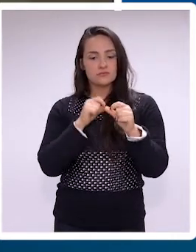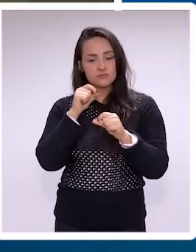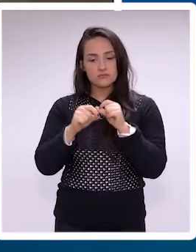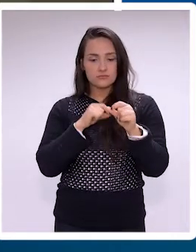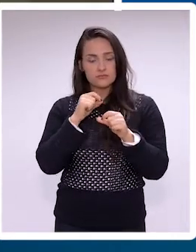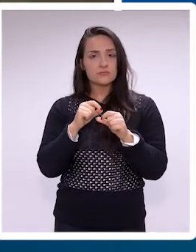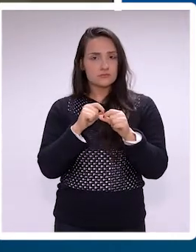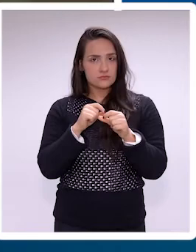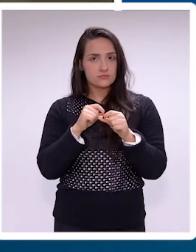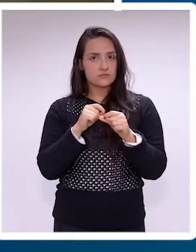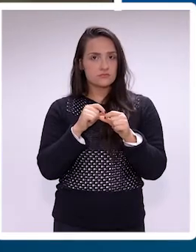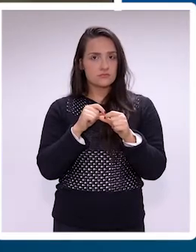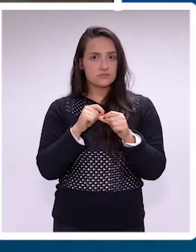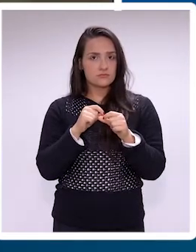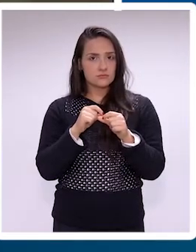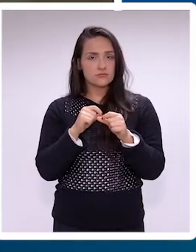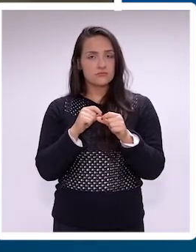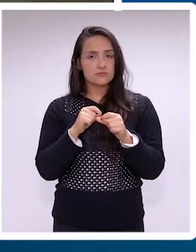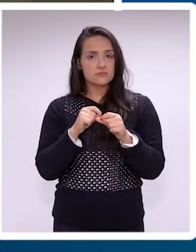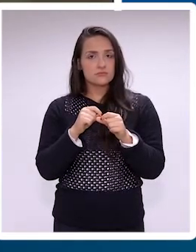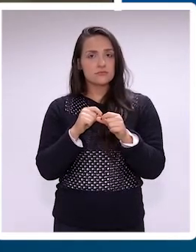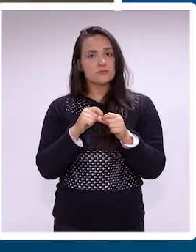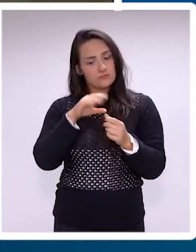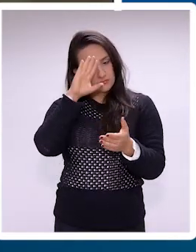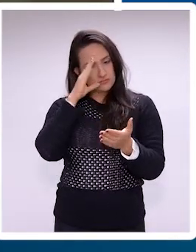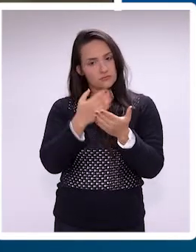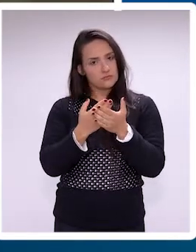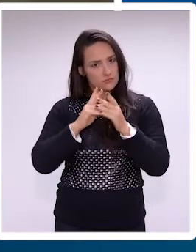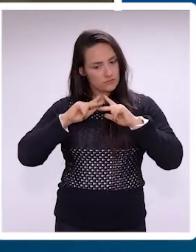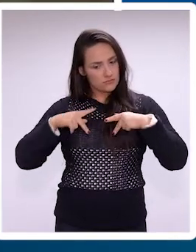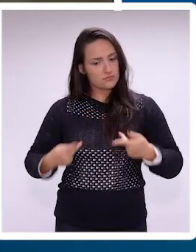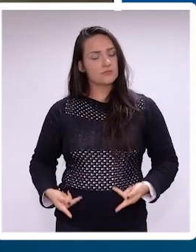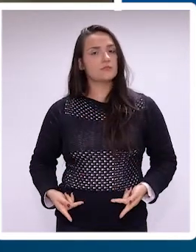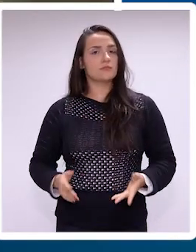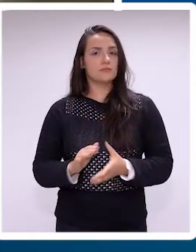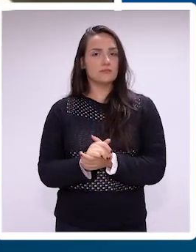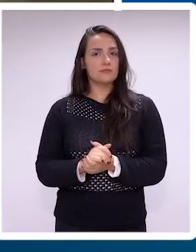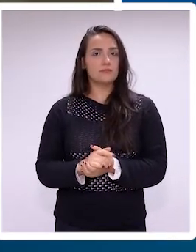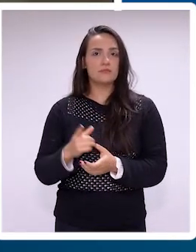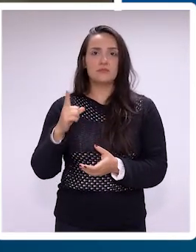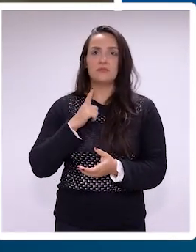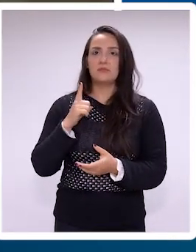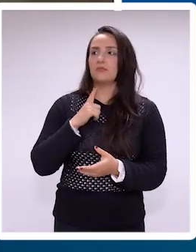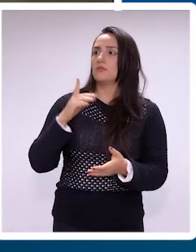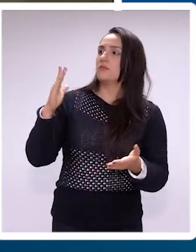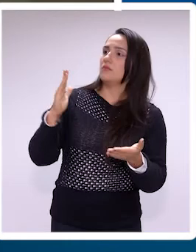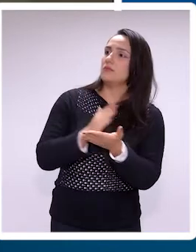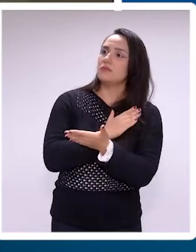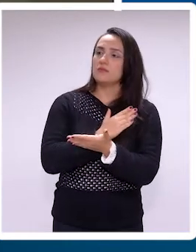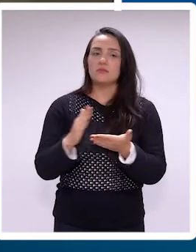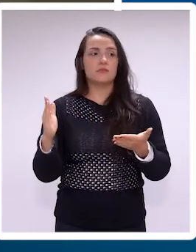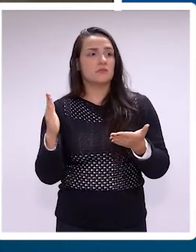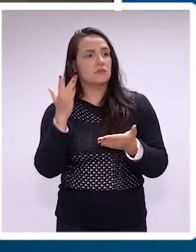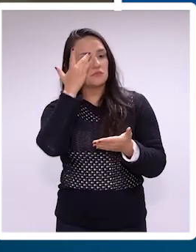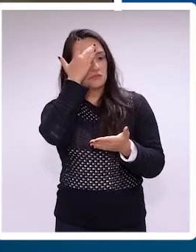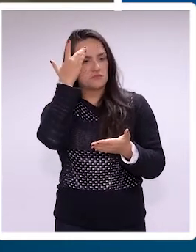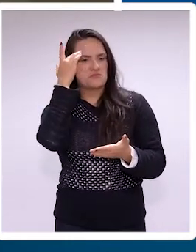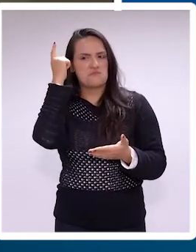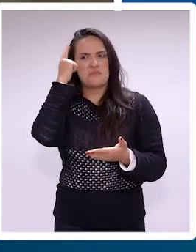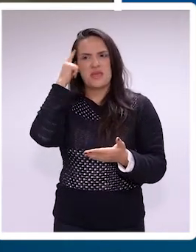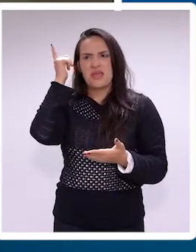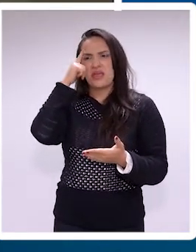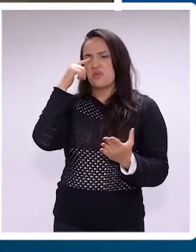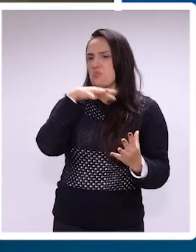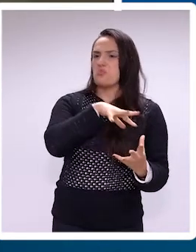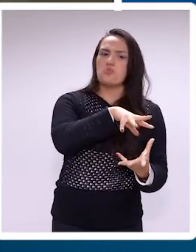humana como alguns messiânicos ou catastróficos têm dito. A espécie humana é maior do